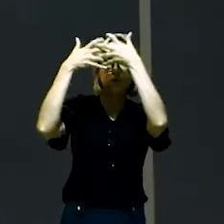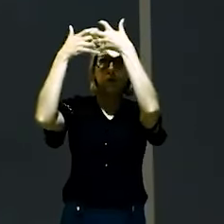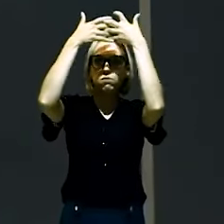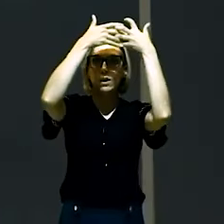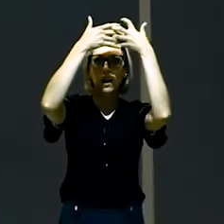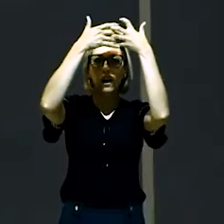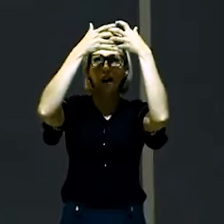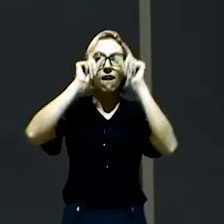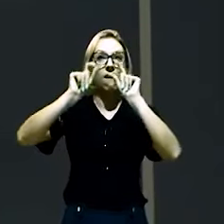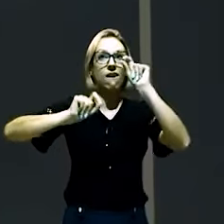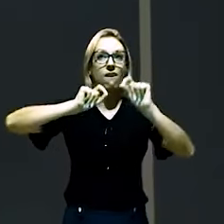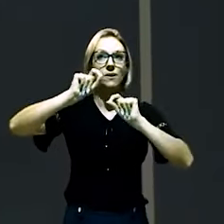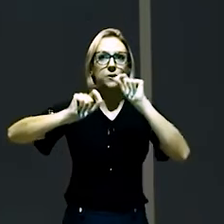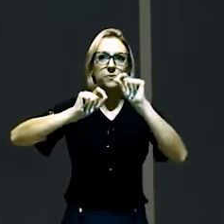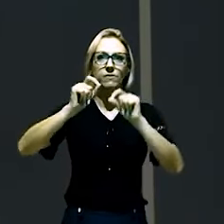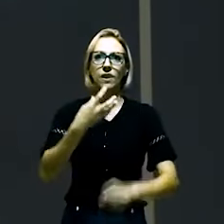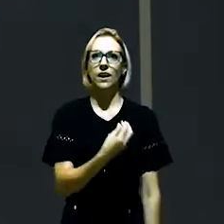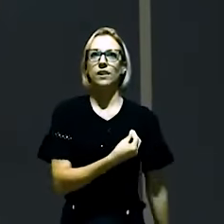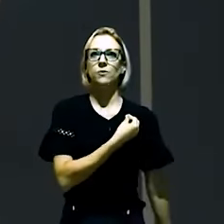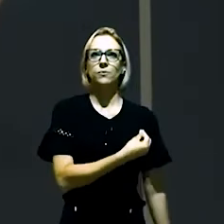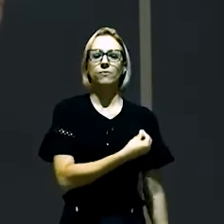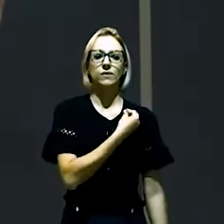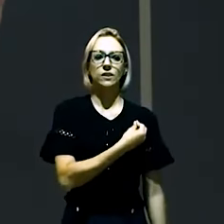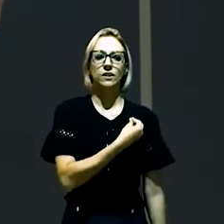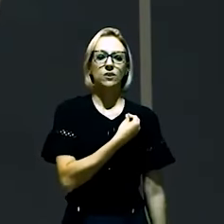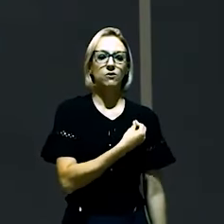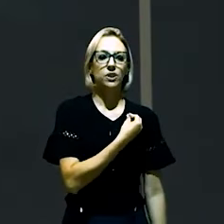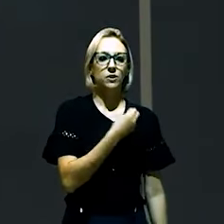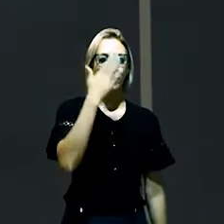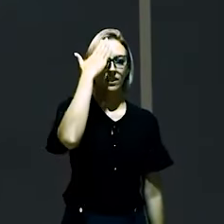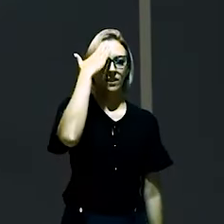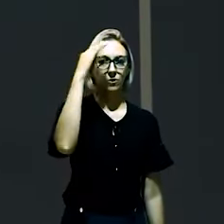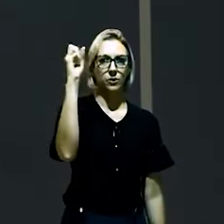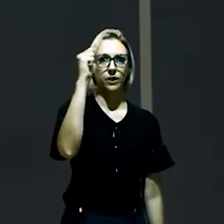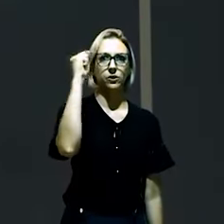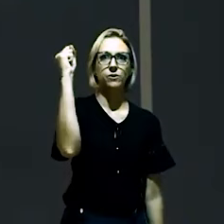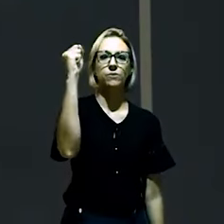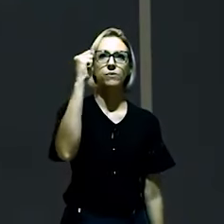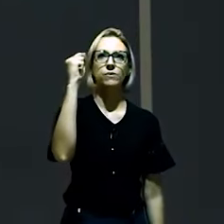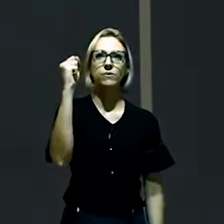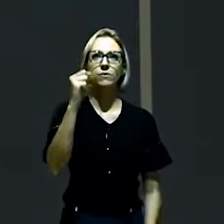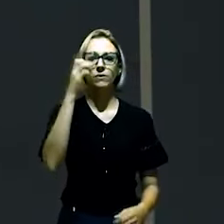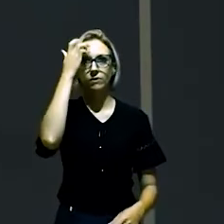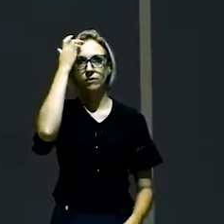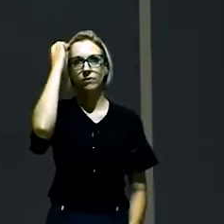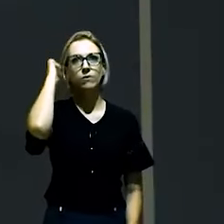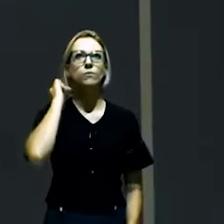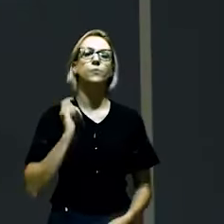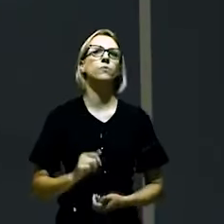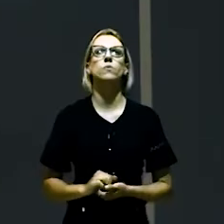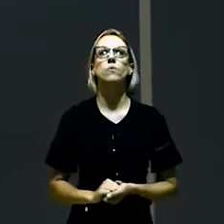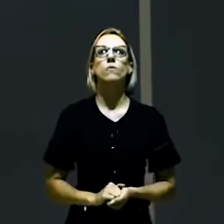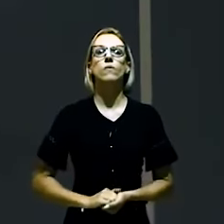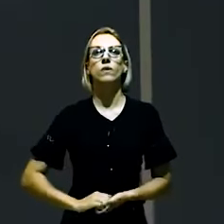sobre a vida deste homem, Salomão. Eu acho que eu não consigo chegar até o